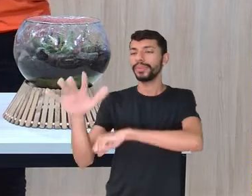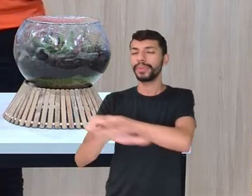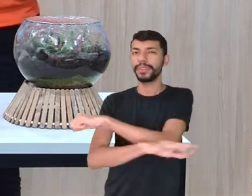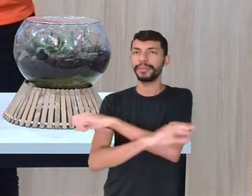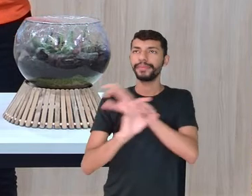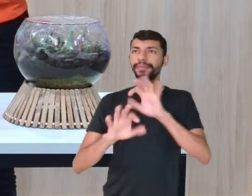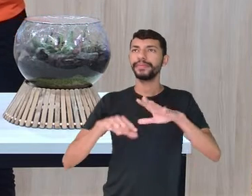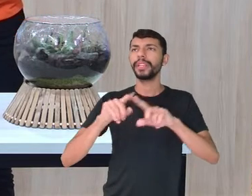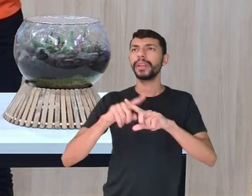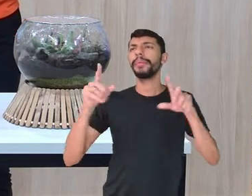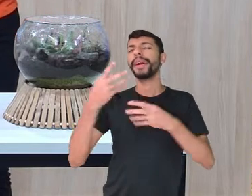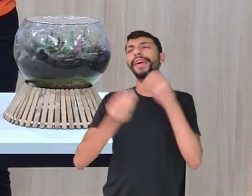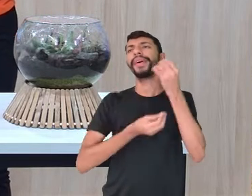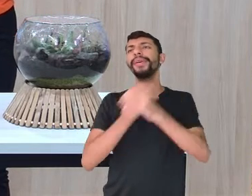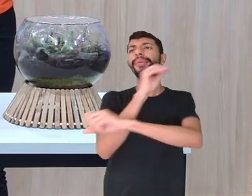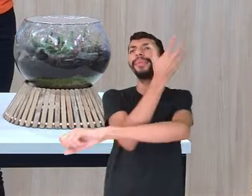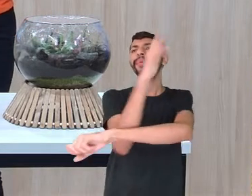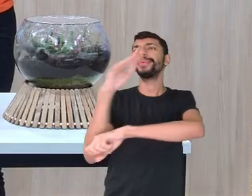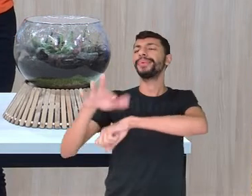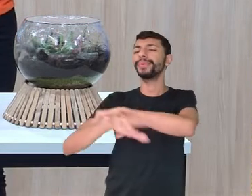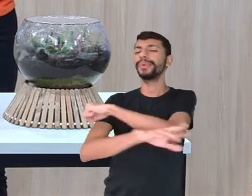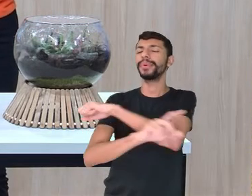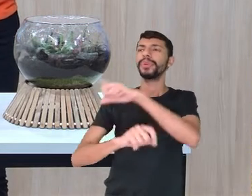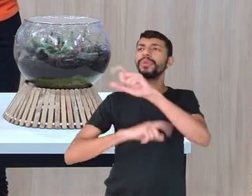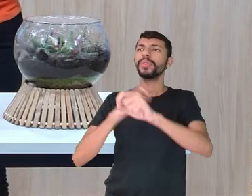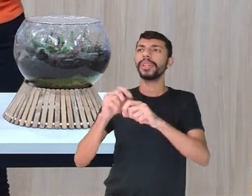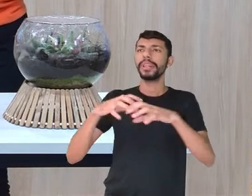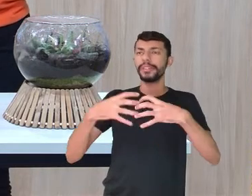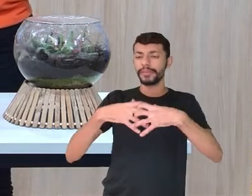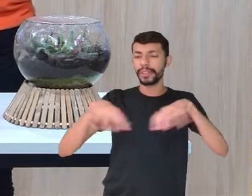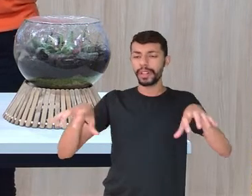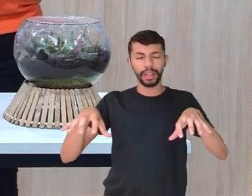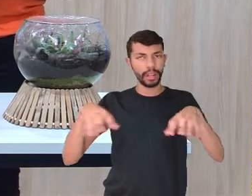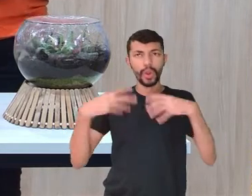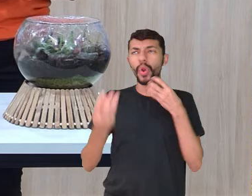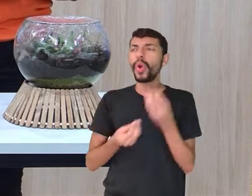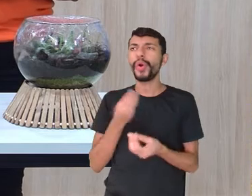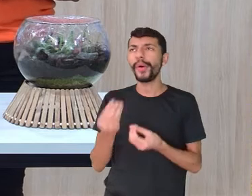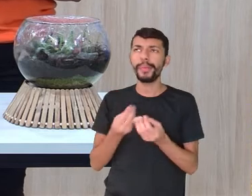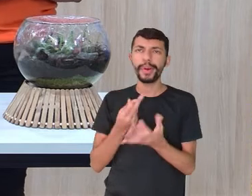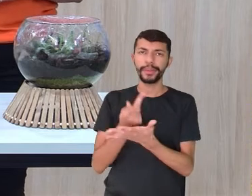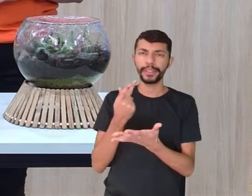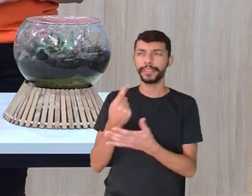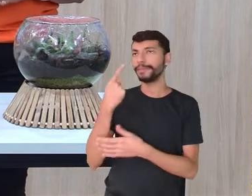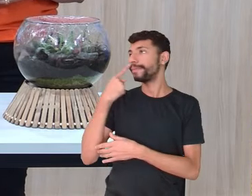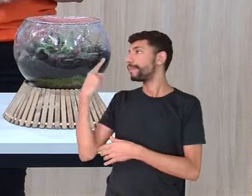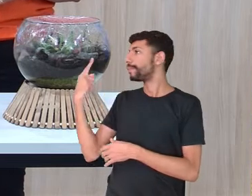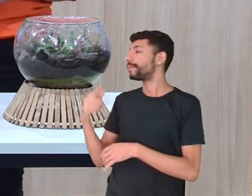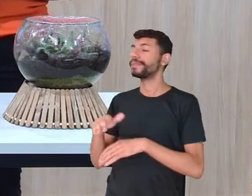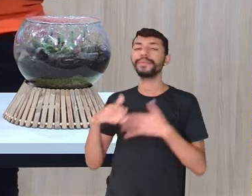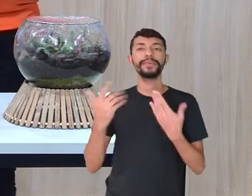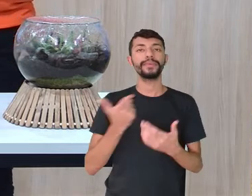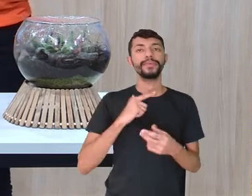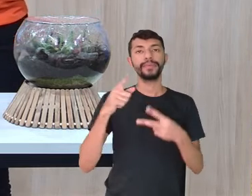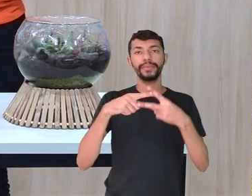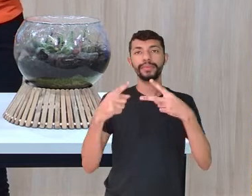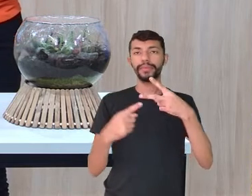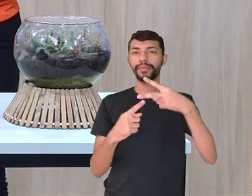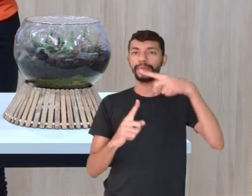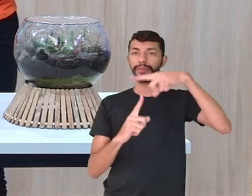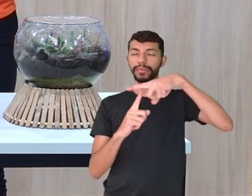Mas como é que esses ecossistemas eles se dividem, não é? Como é que ocorre essa divisão? Então, existem dois tipos